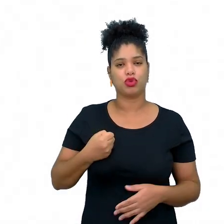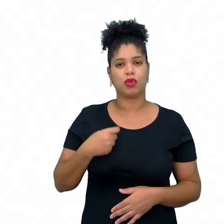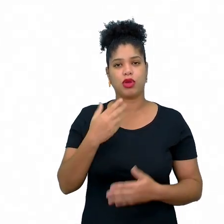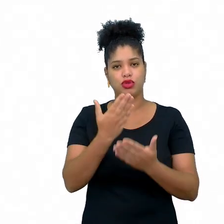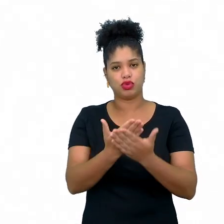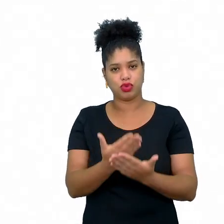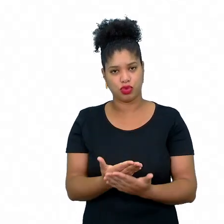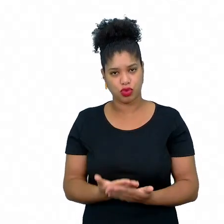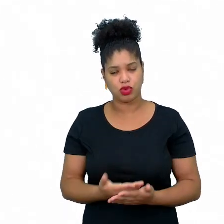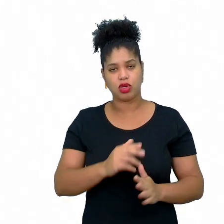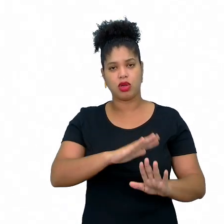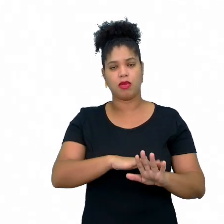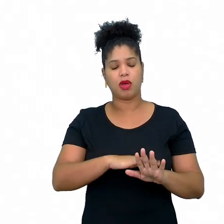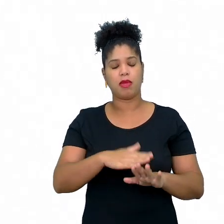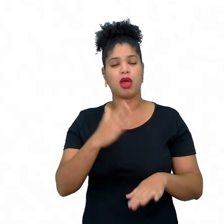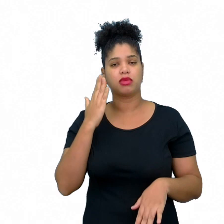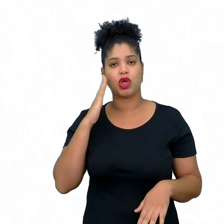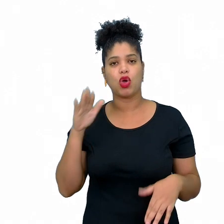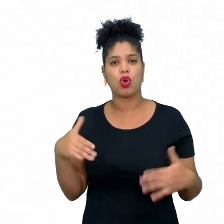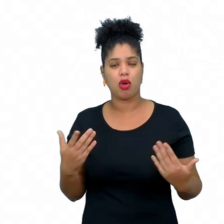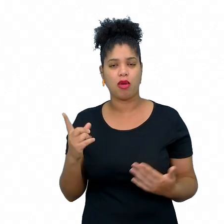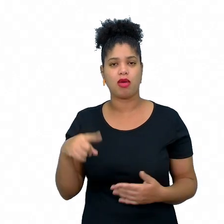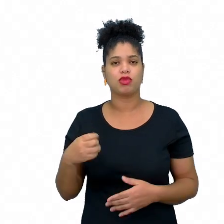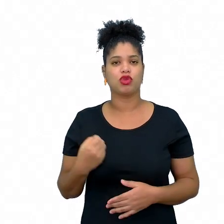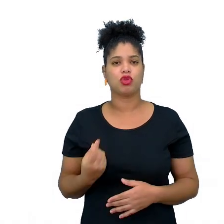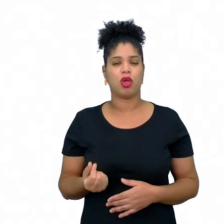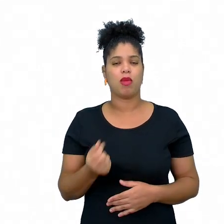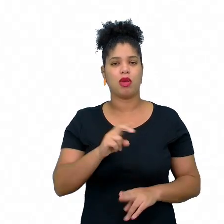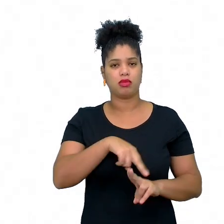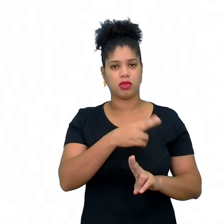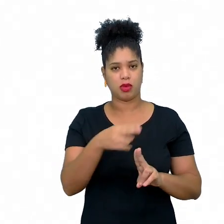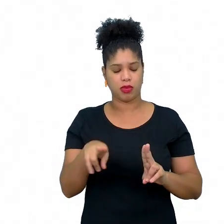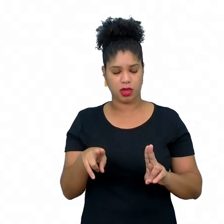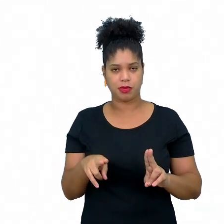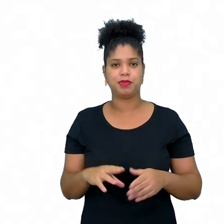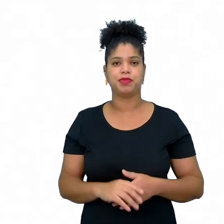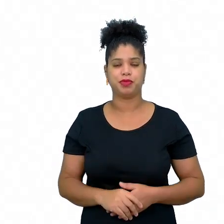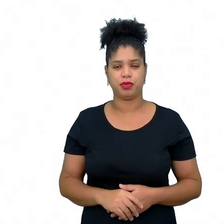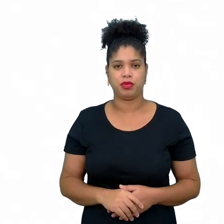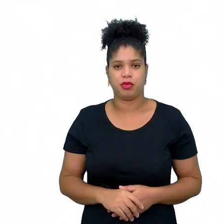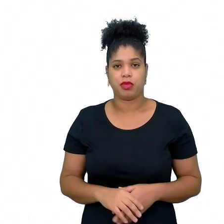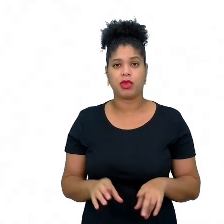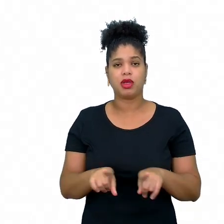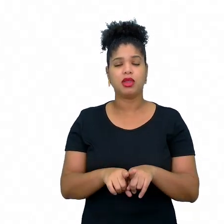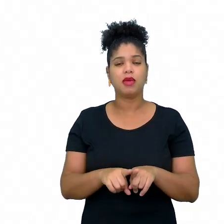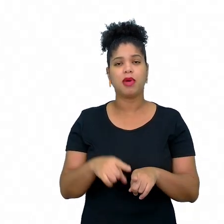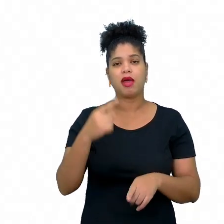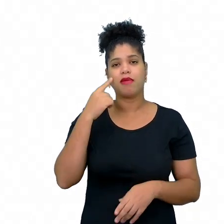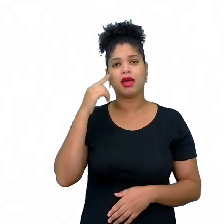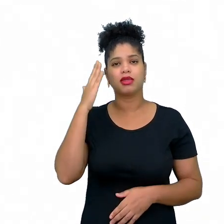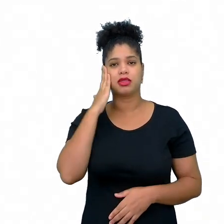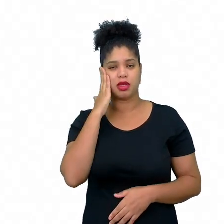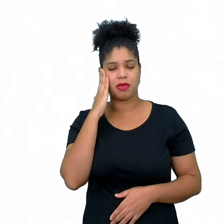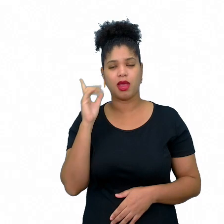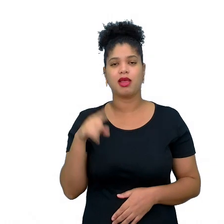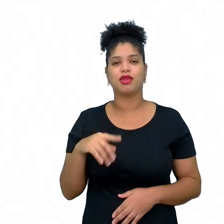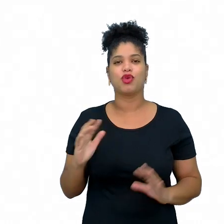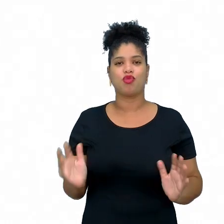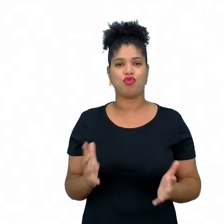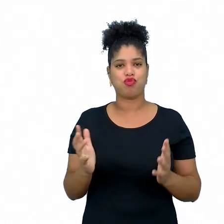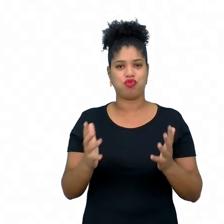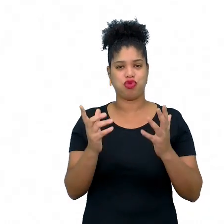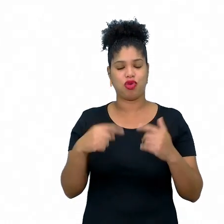estudos que estão por trás do número do valor de π, né? E o quanto isso é enriquecedor para